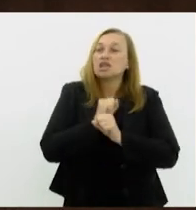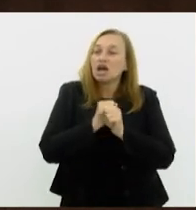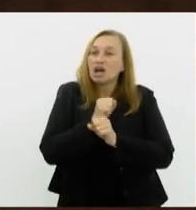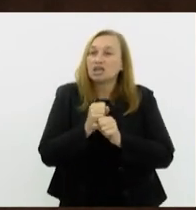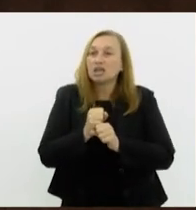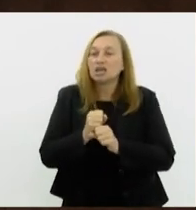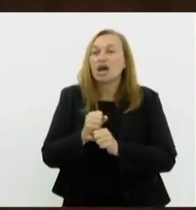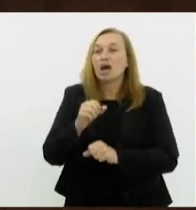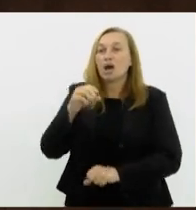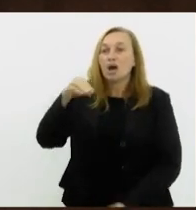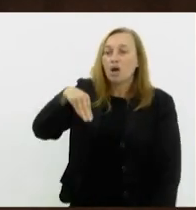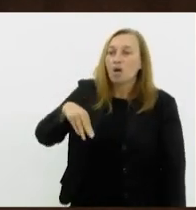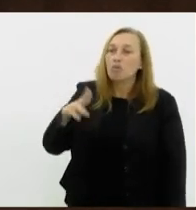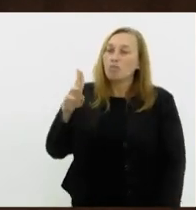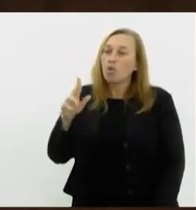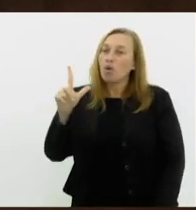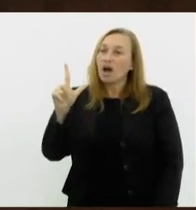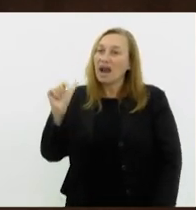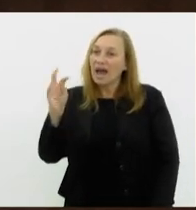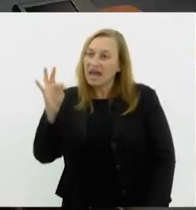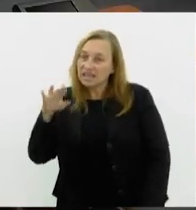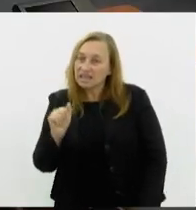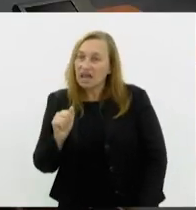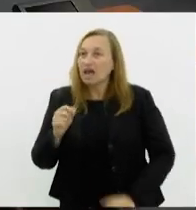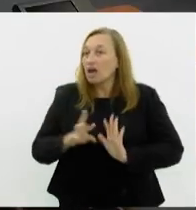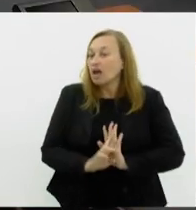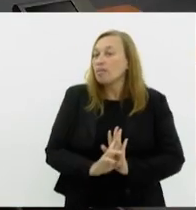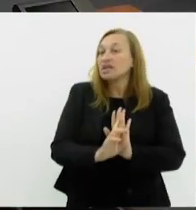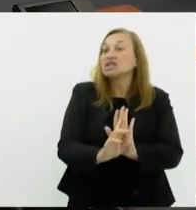mulata era uma representação de